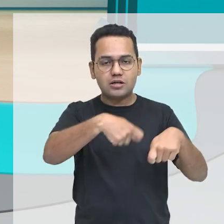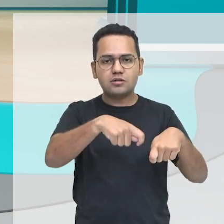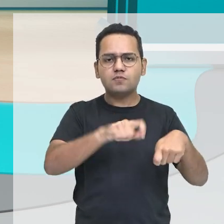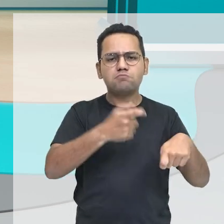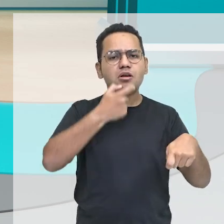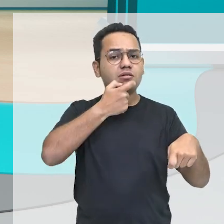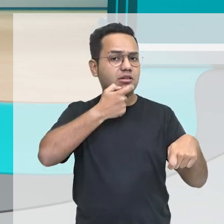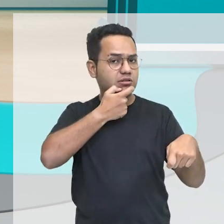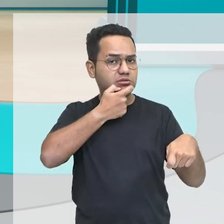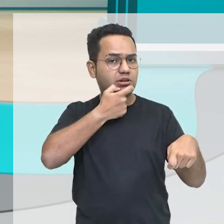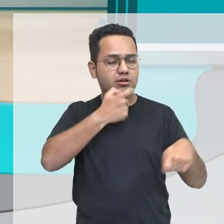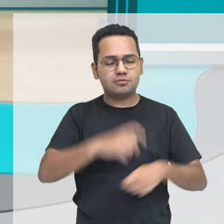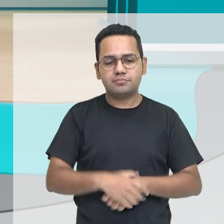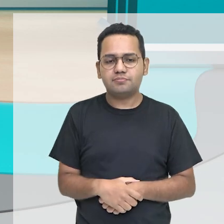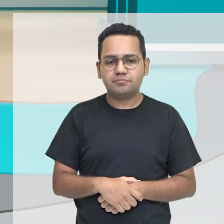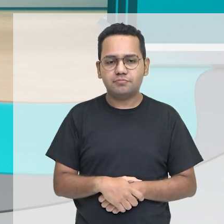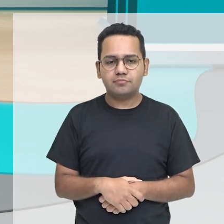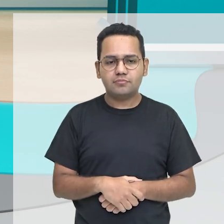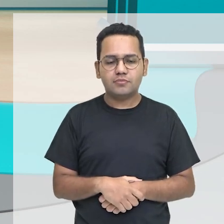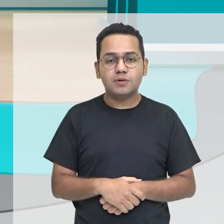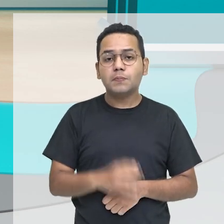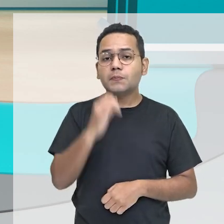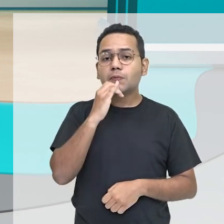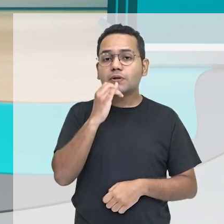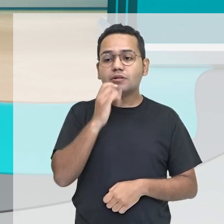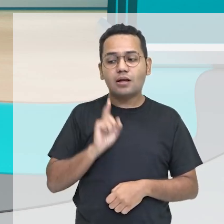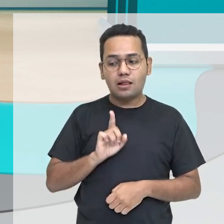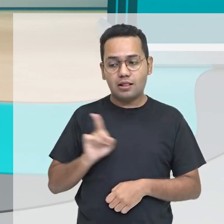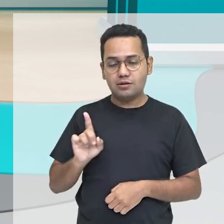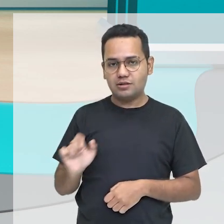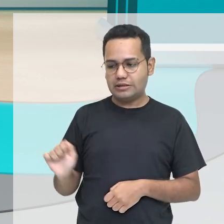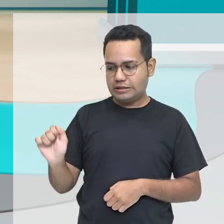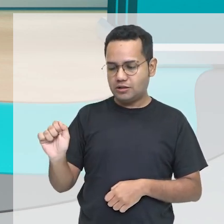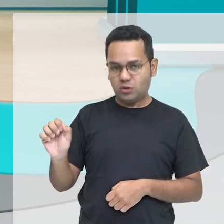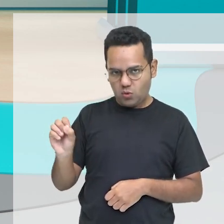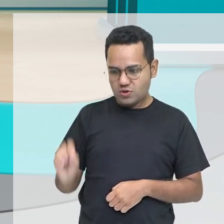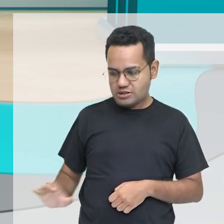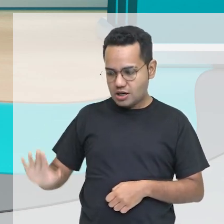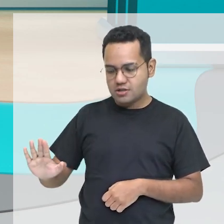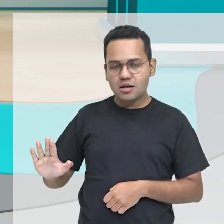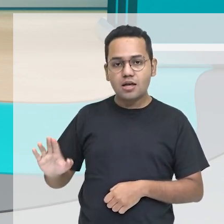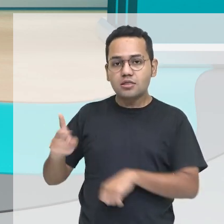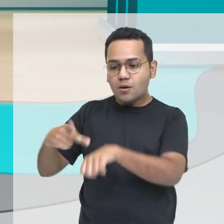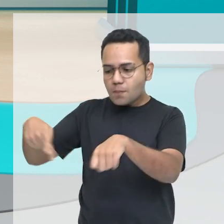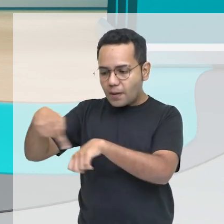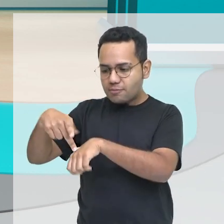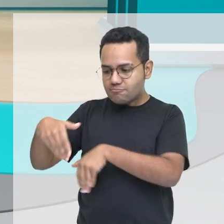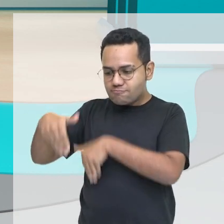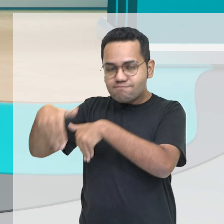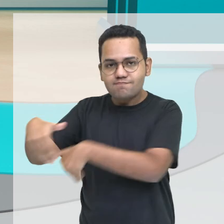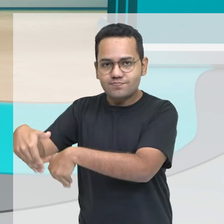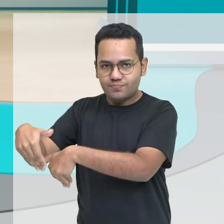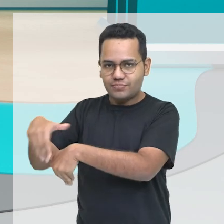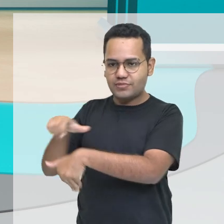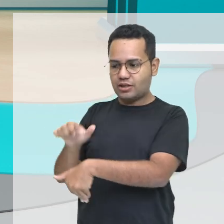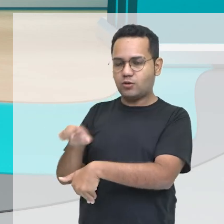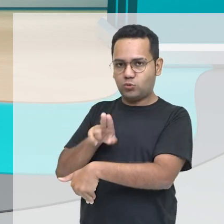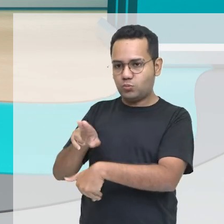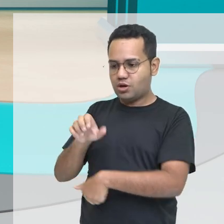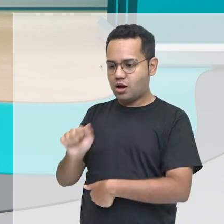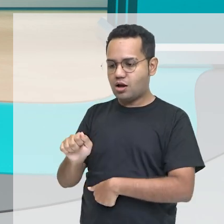e iniciou ali pela Austrália, né, que é um pouquinho longe. Se vocês forem olhar no mapa mundi, vocês vão observar